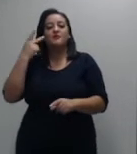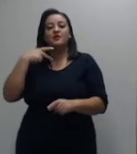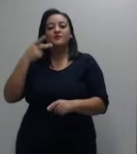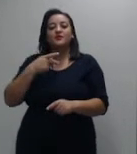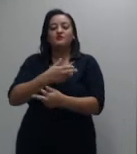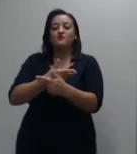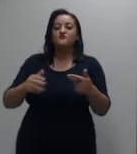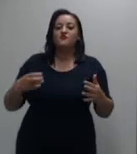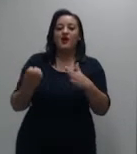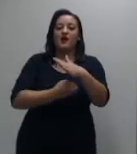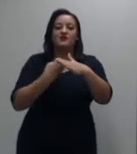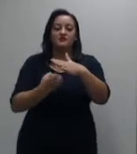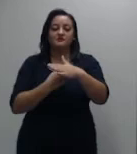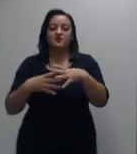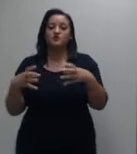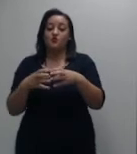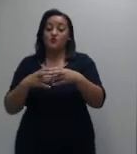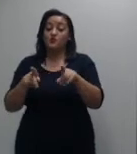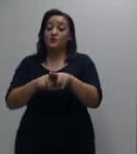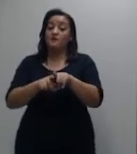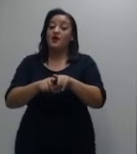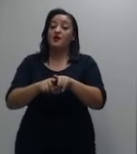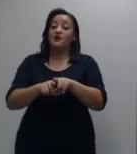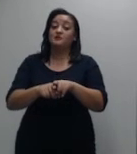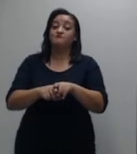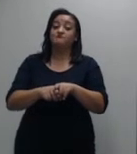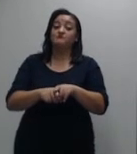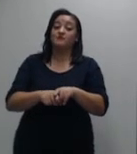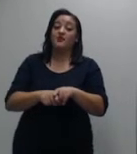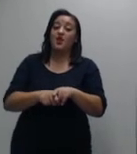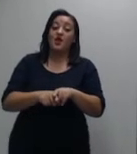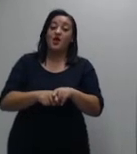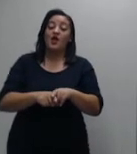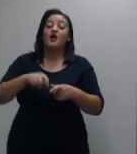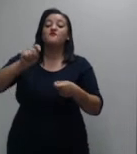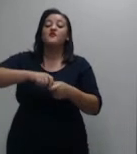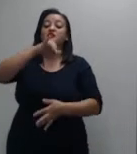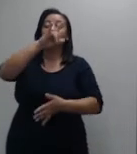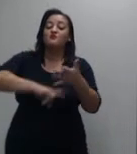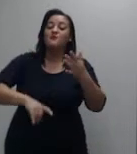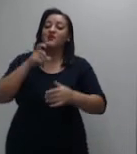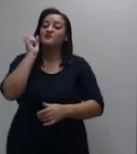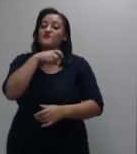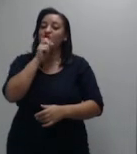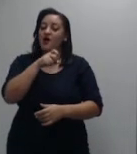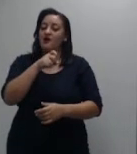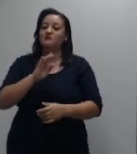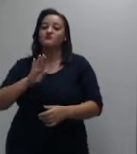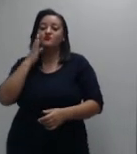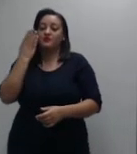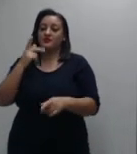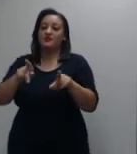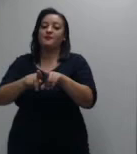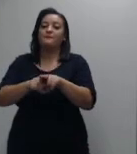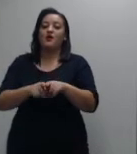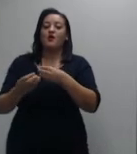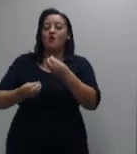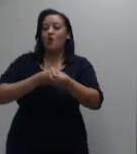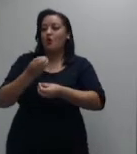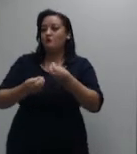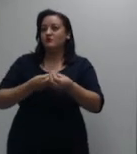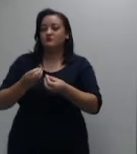empresas do grupo ao clicar são falsificadores de documentos e mentirosos Olá pessoal bem como